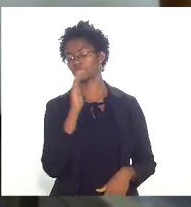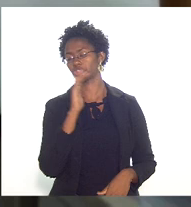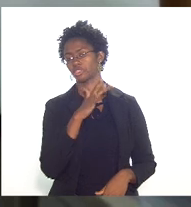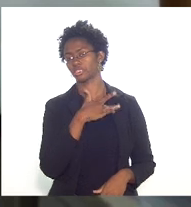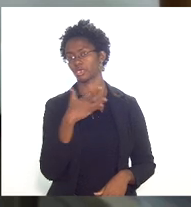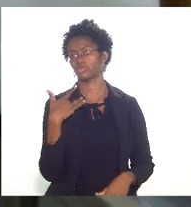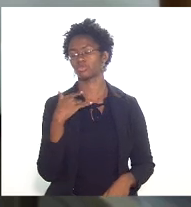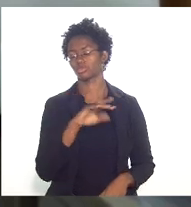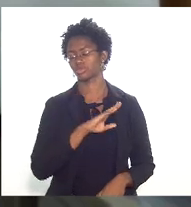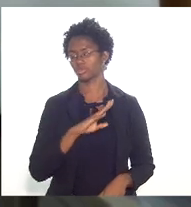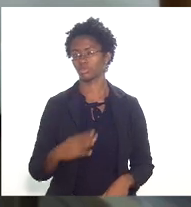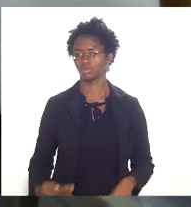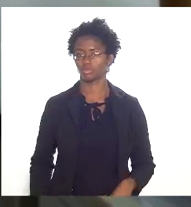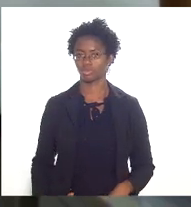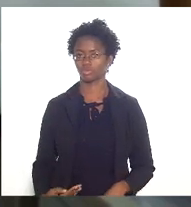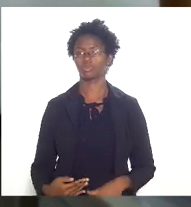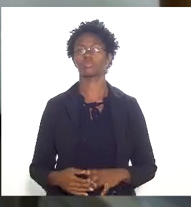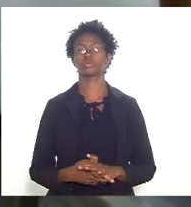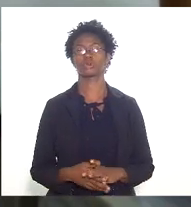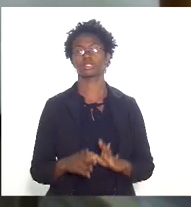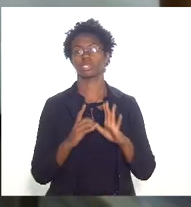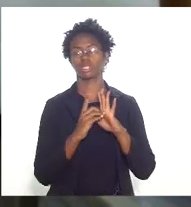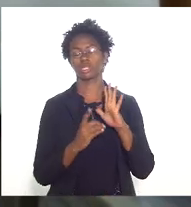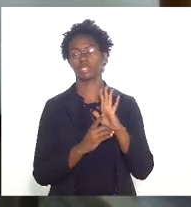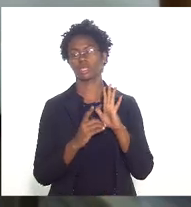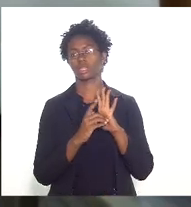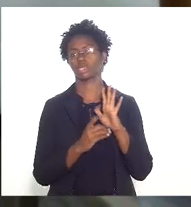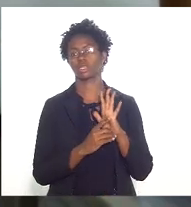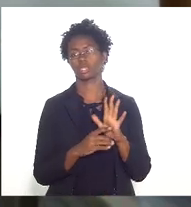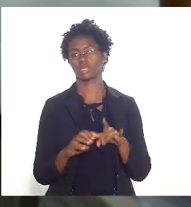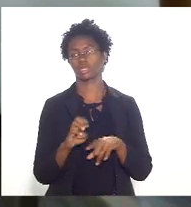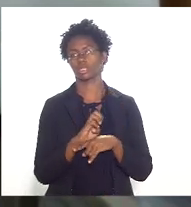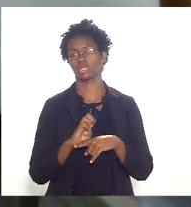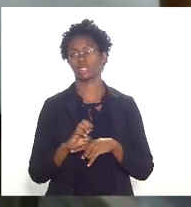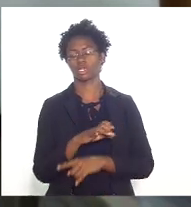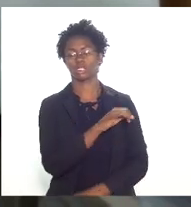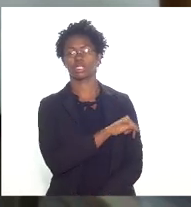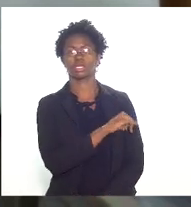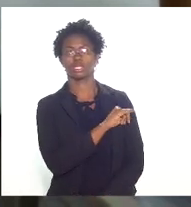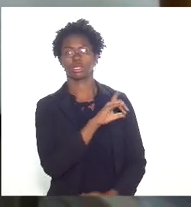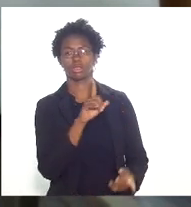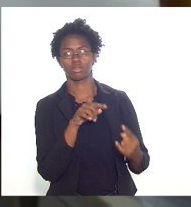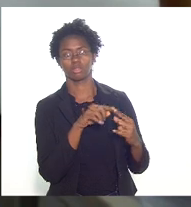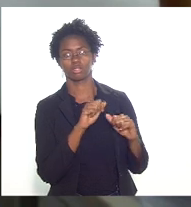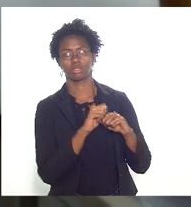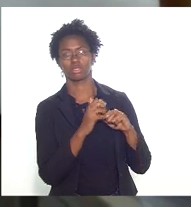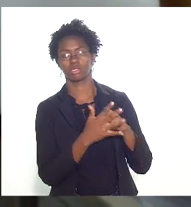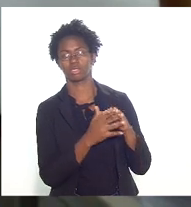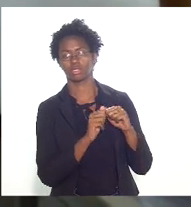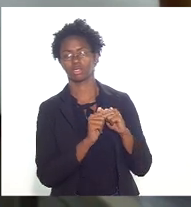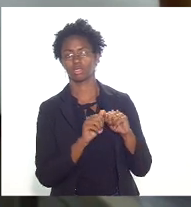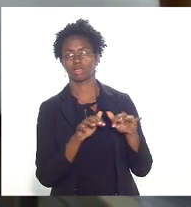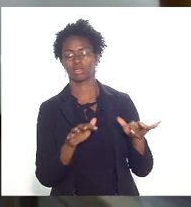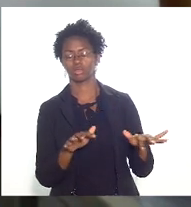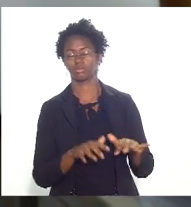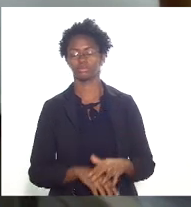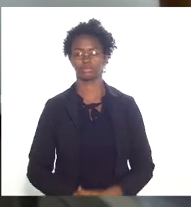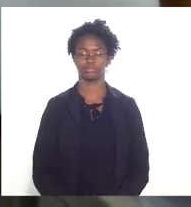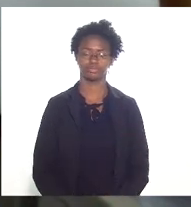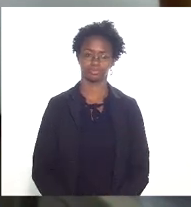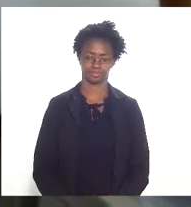pública decretada pelo Estado do Rio de Janeiro de em decorrência da pandemia do HIV